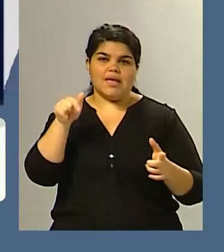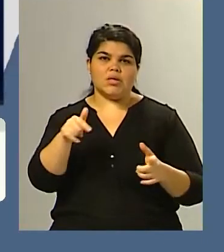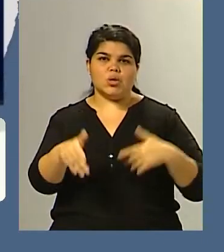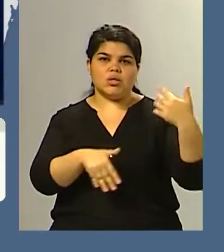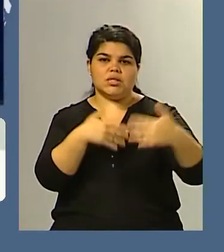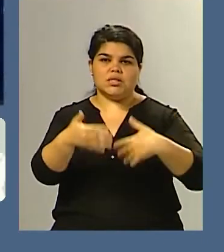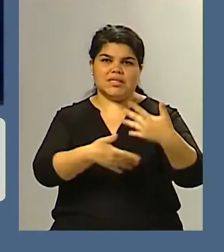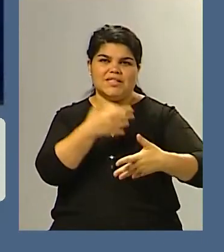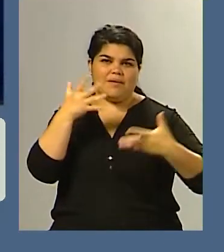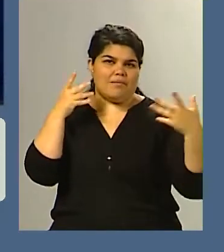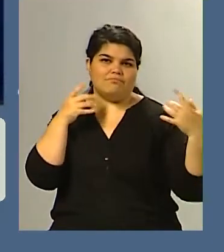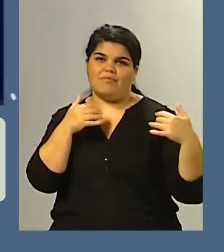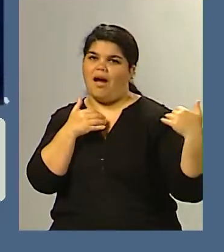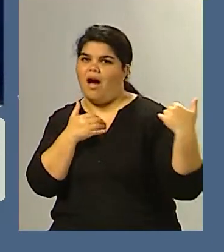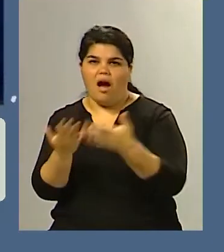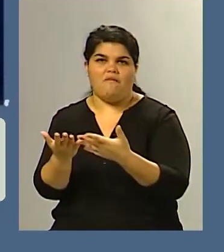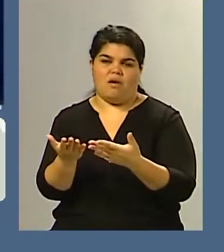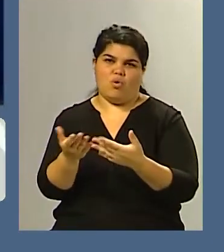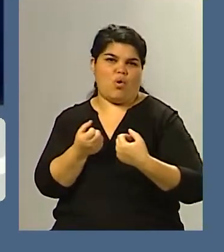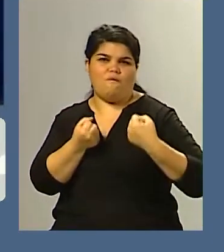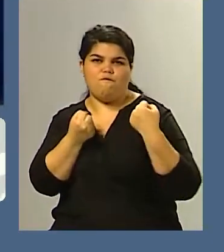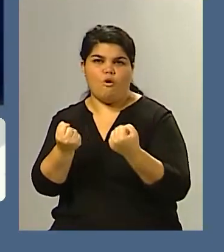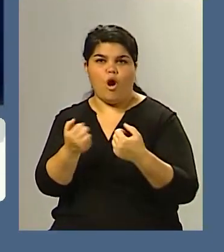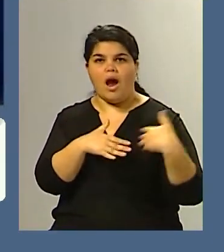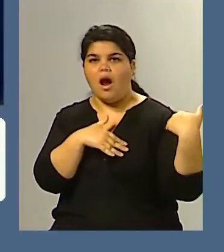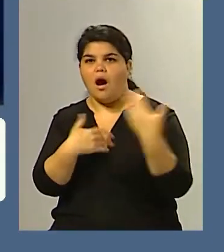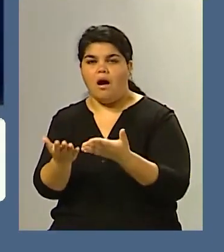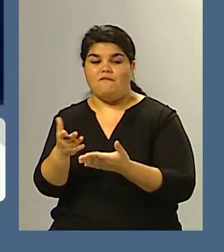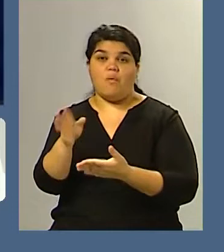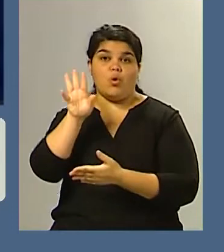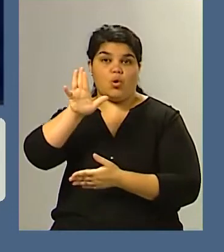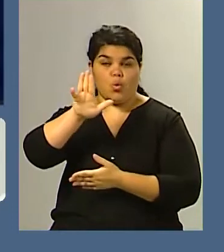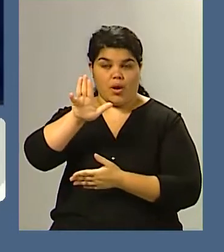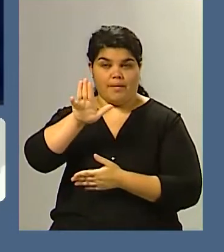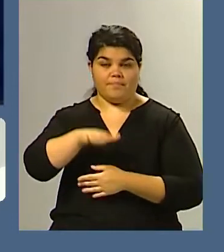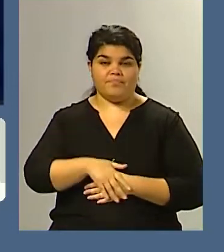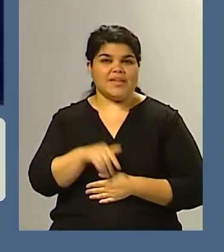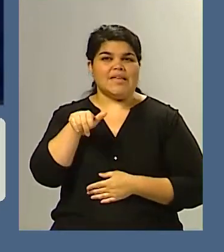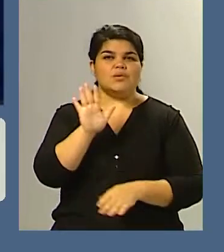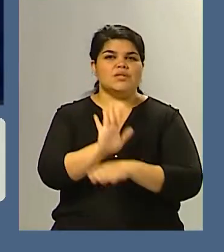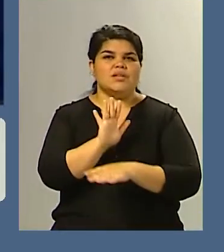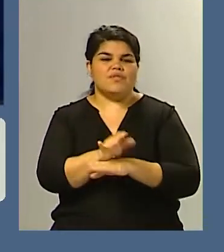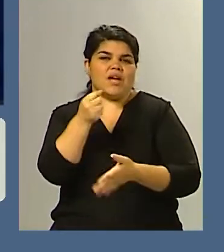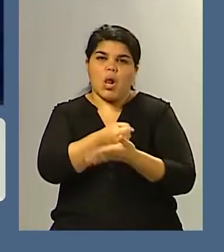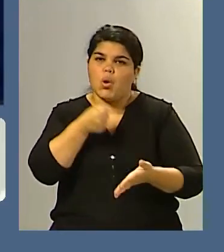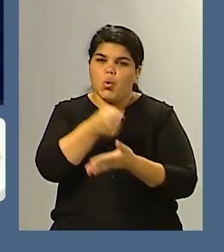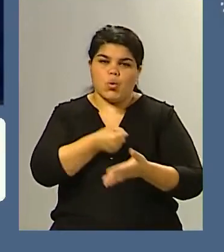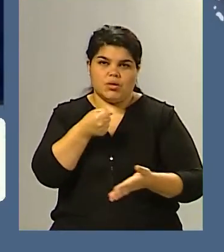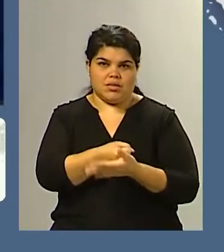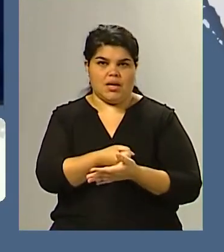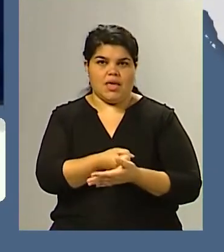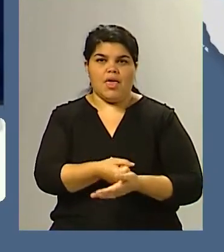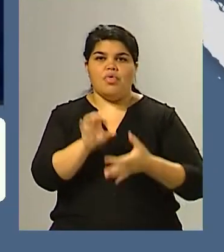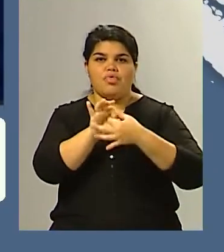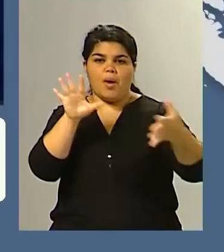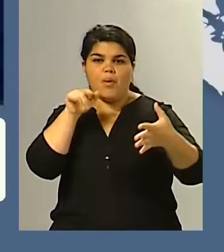Lula. Essa vitória, essa vez, tem outro sabor, tem outro caráter. Foi uma luta da democracia contra o autoritarismo.